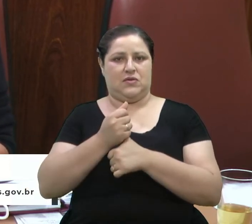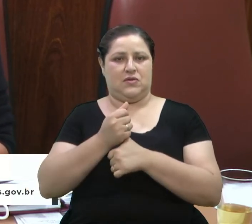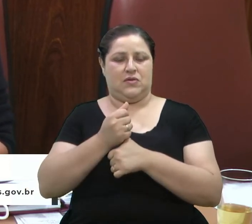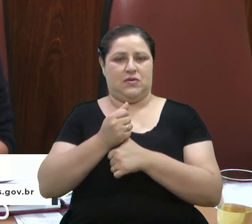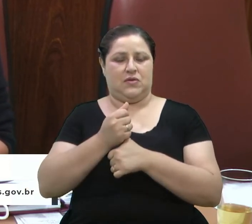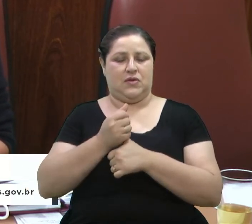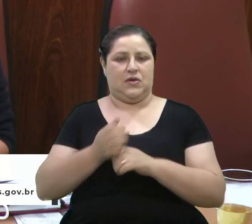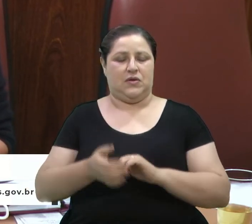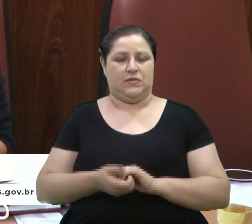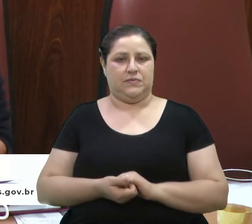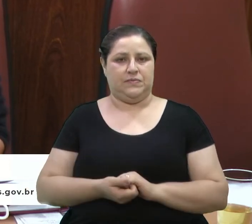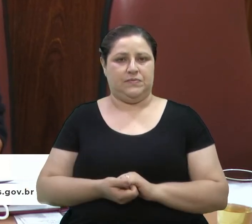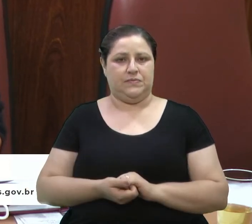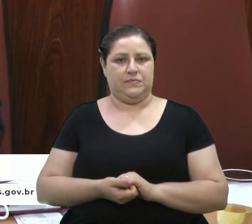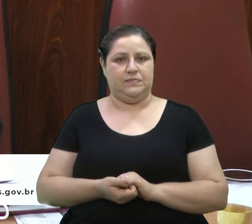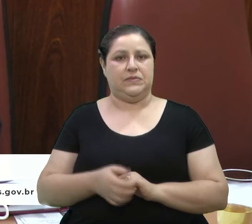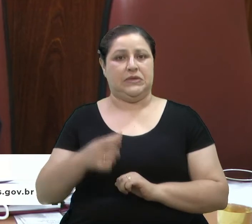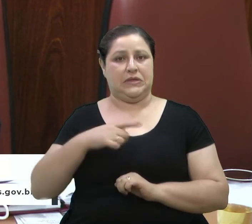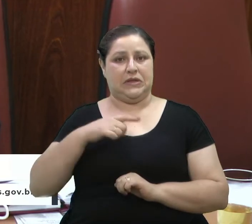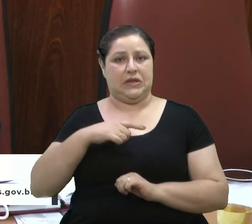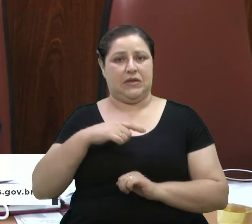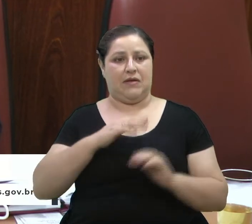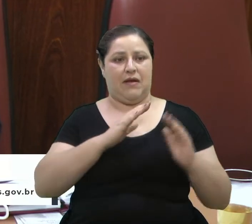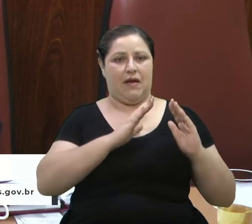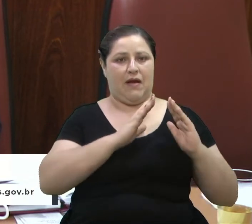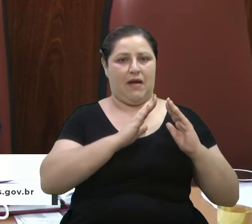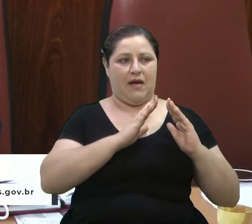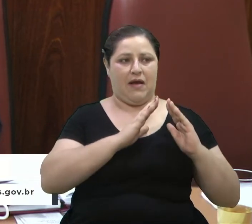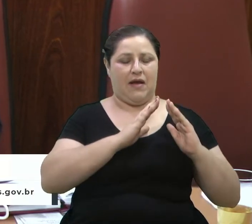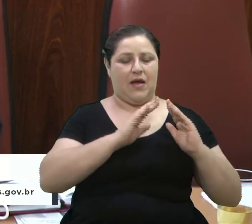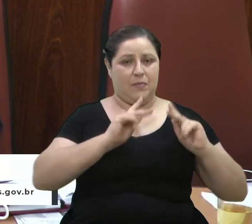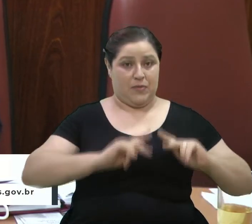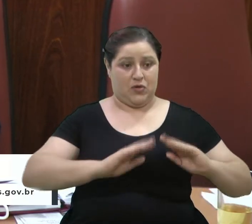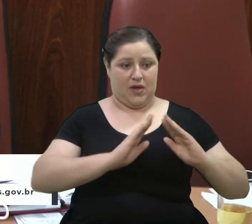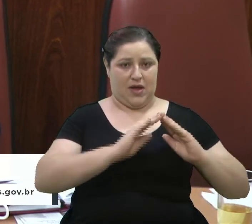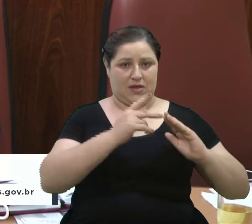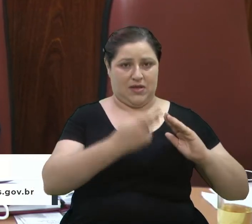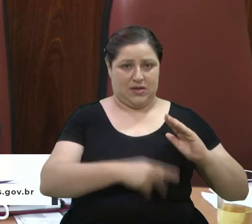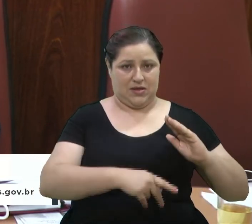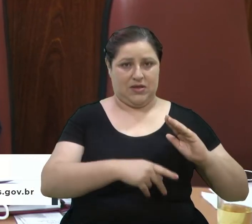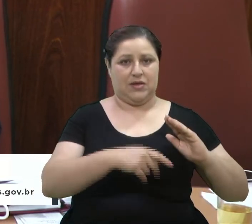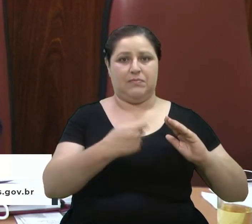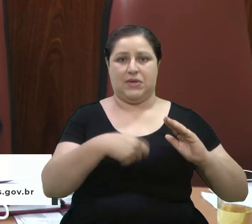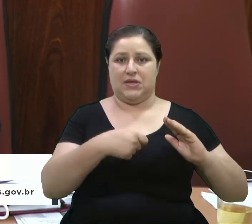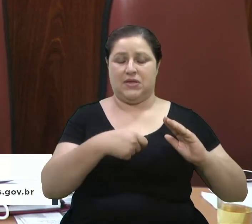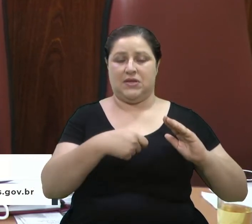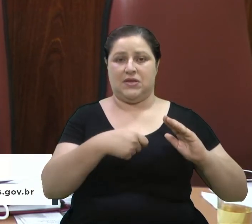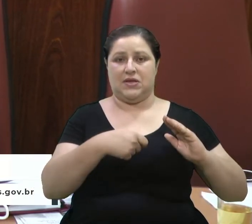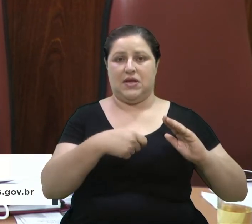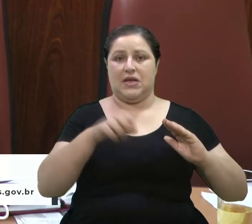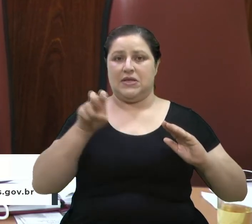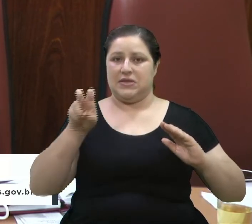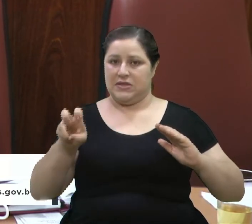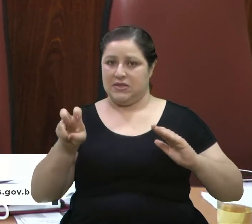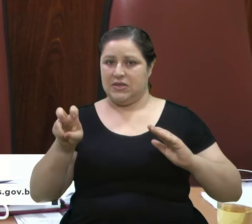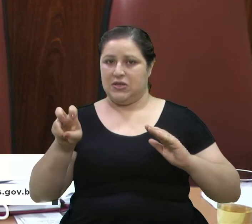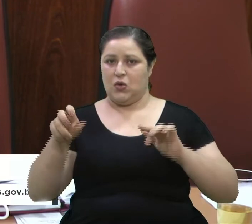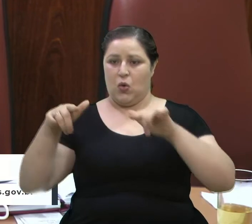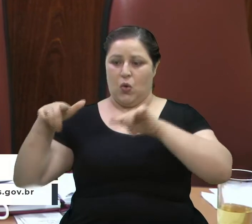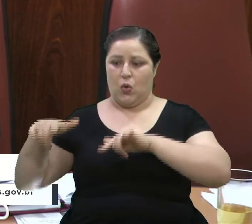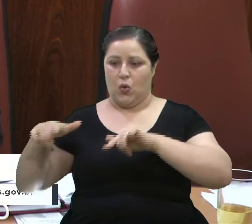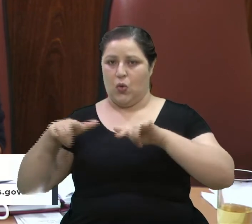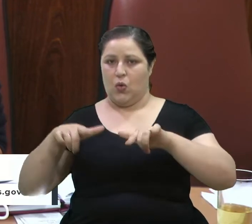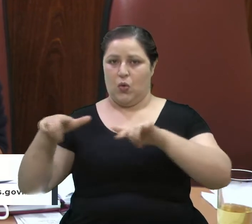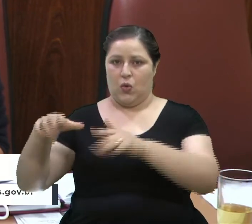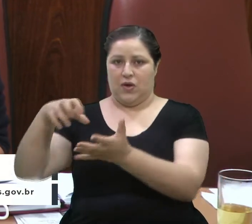temos habitantes para ter 5 conselhos, nós temos 2. Eu, como